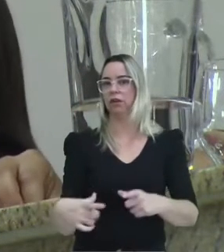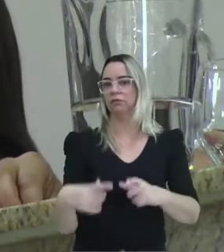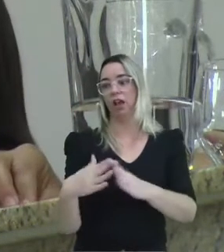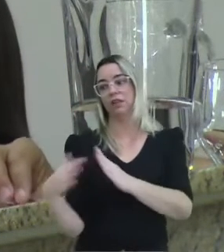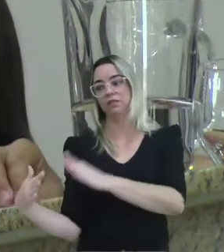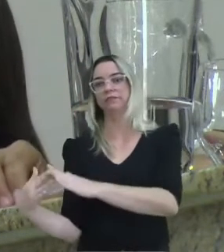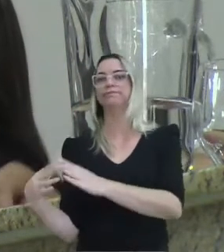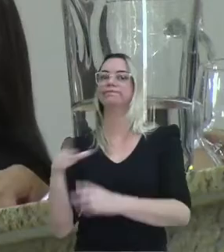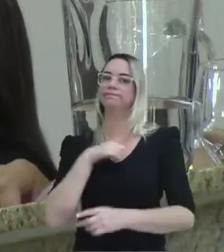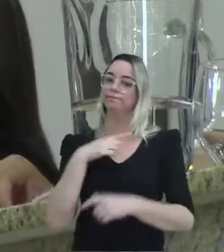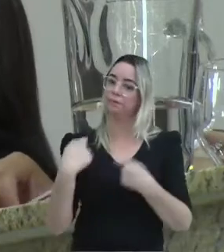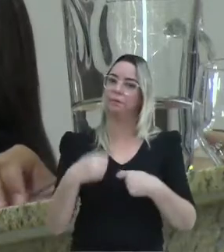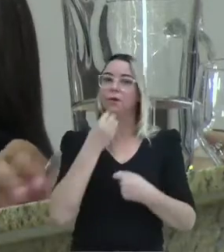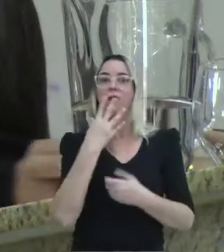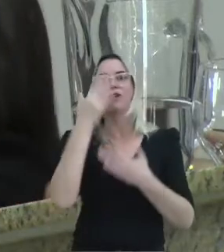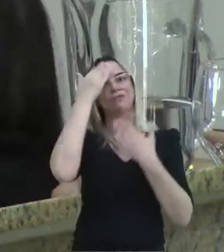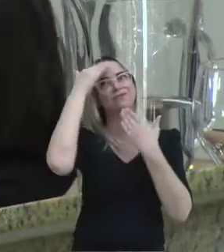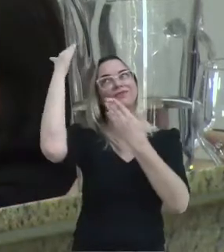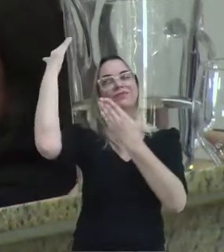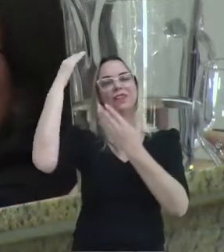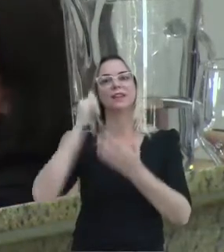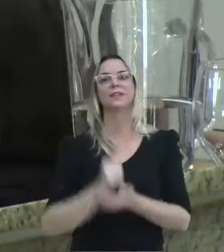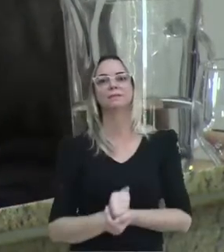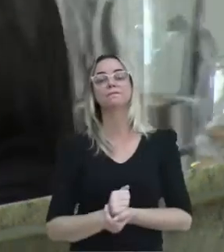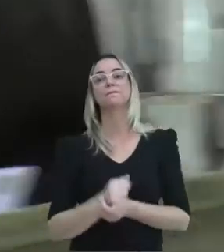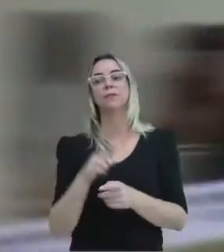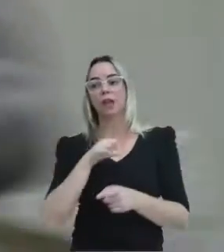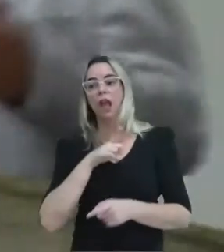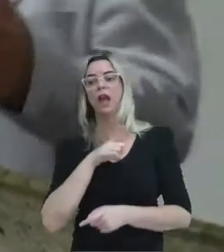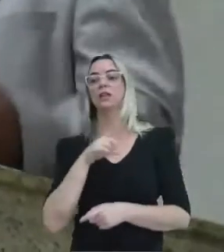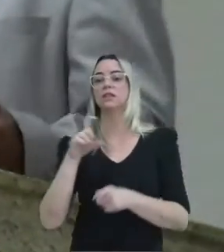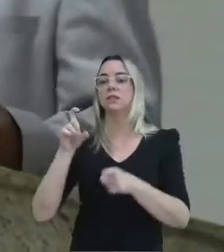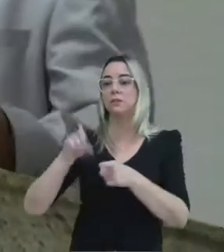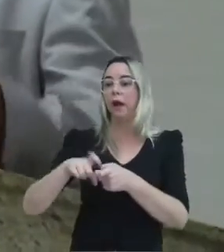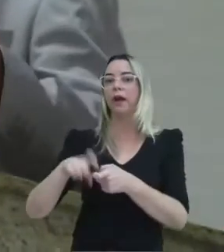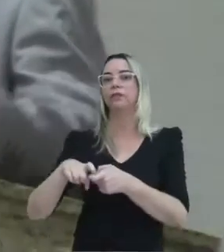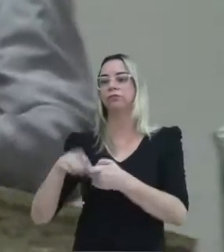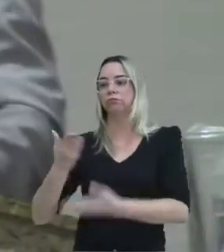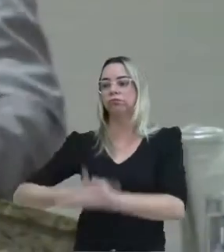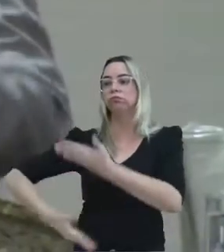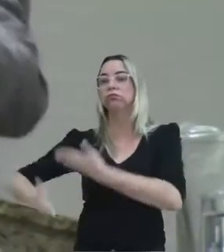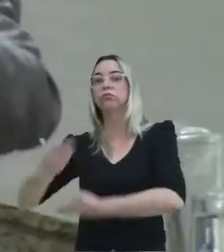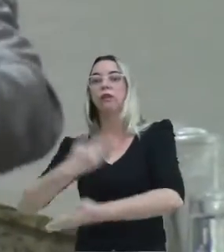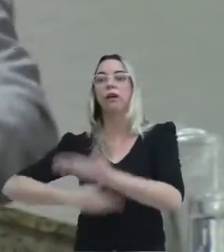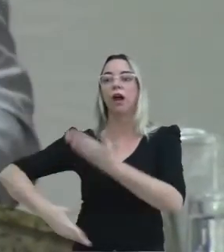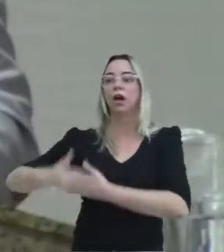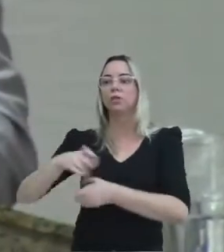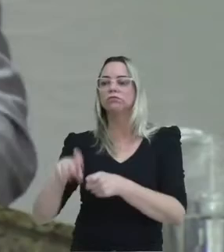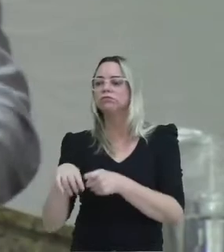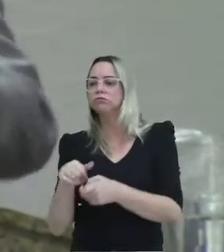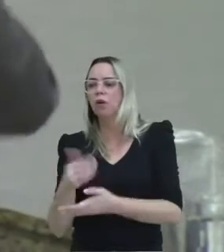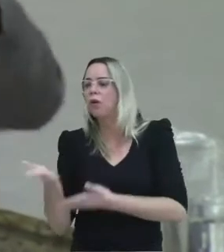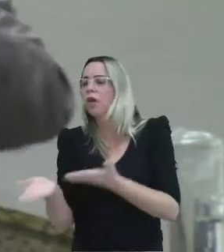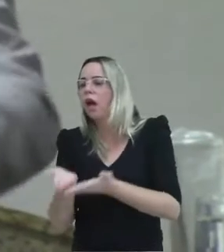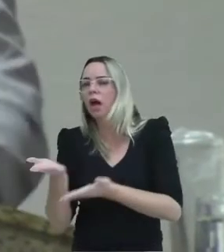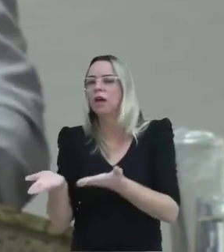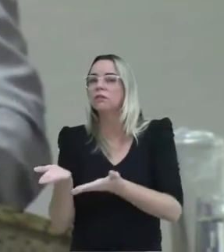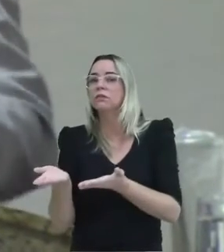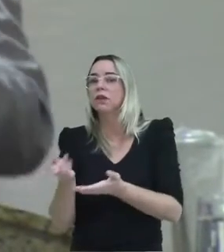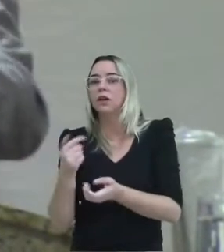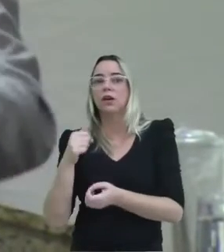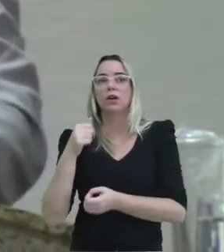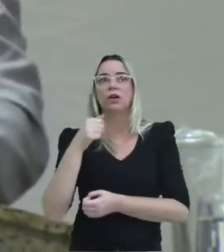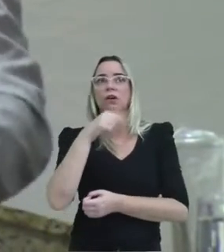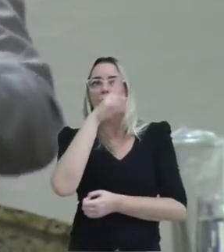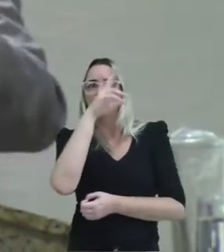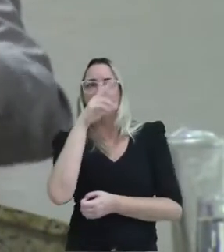graças a Deus, né? Aí vai ter também a consulta do médico lá, que é uma região que o pessoal nunca olhou. E a gente estamos vendo,